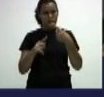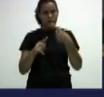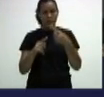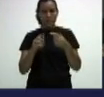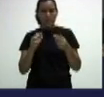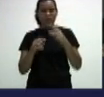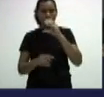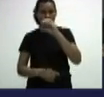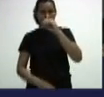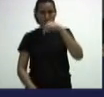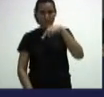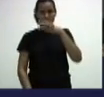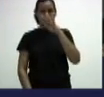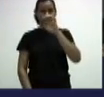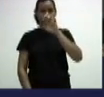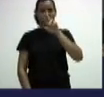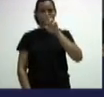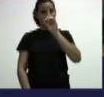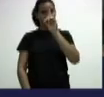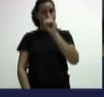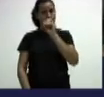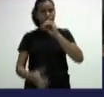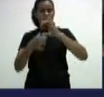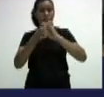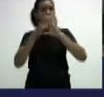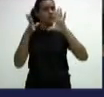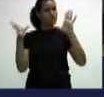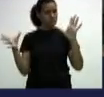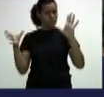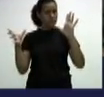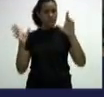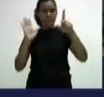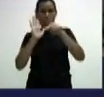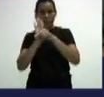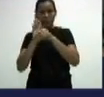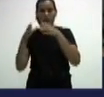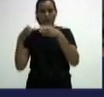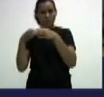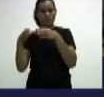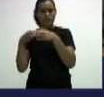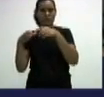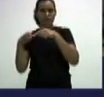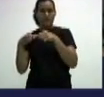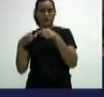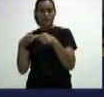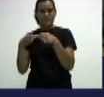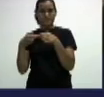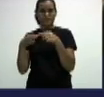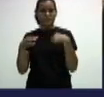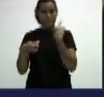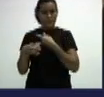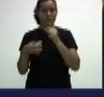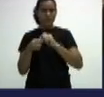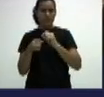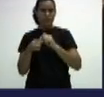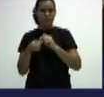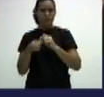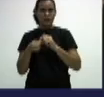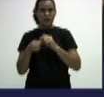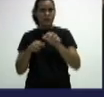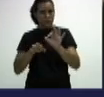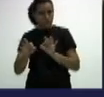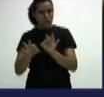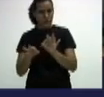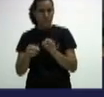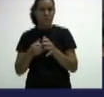no conteúdo, isso é... É livre. Livre. É da própria comunidade e a gente é que faz o... Claro.